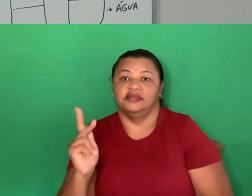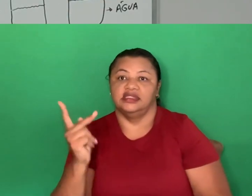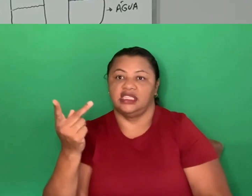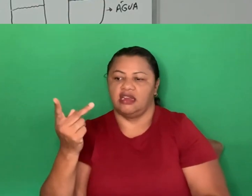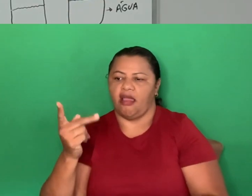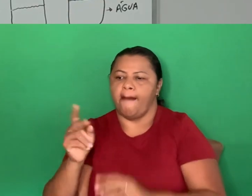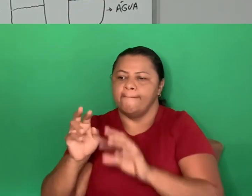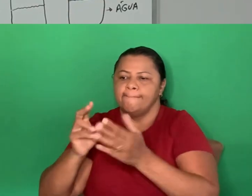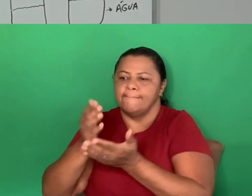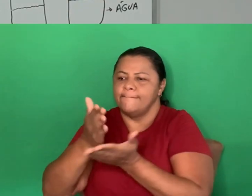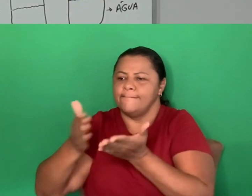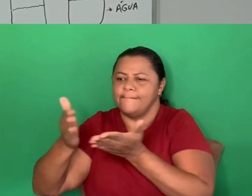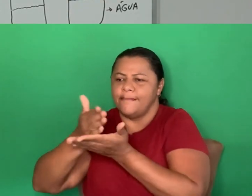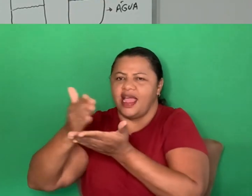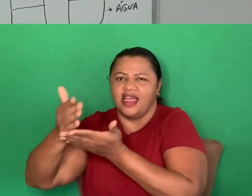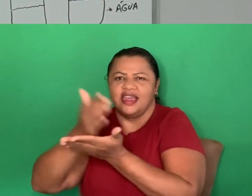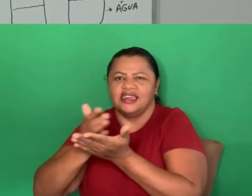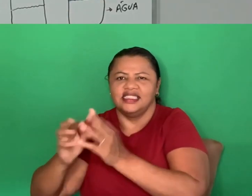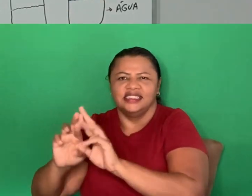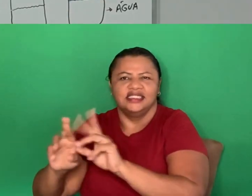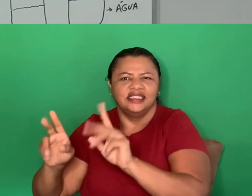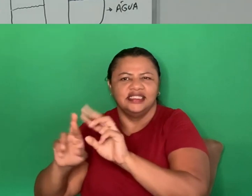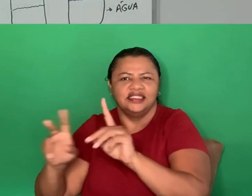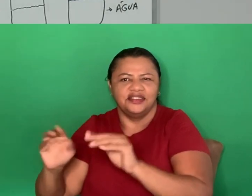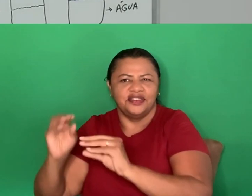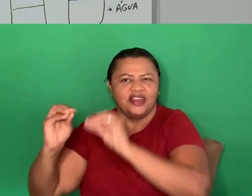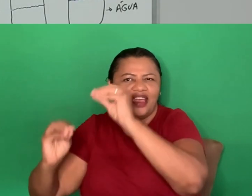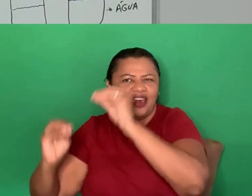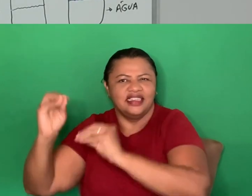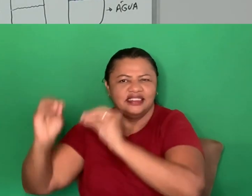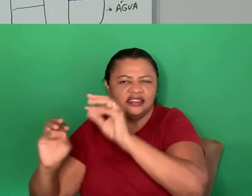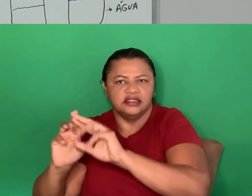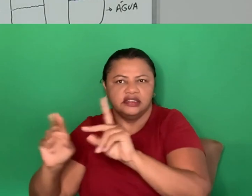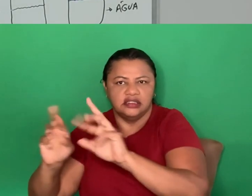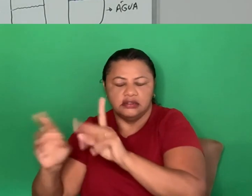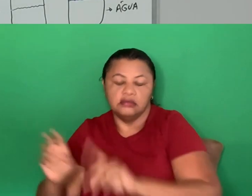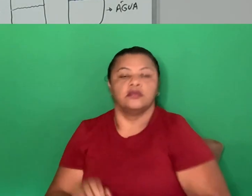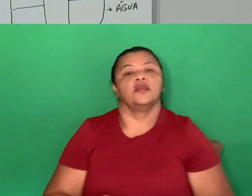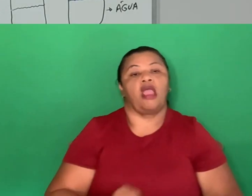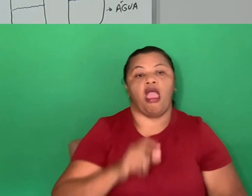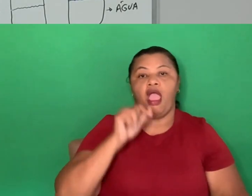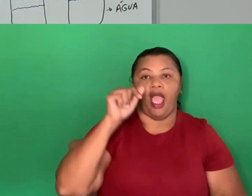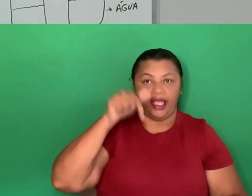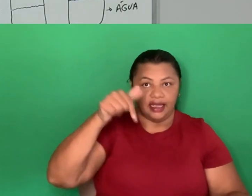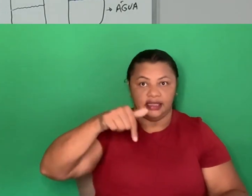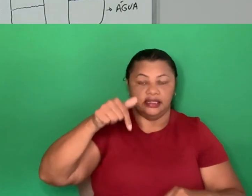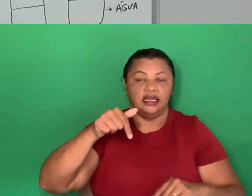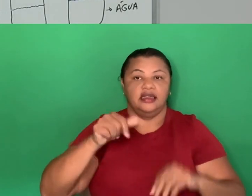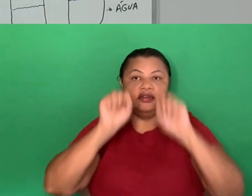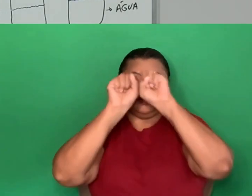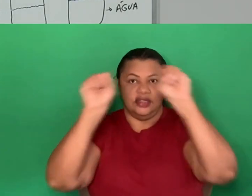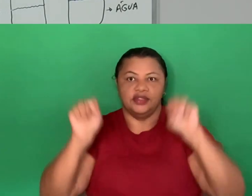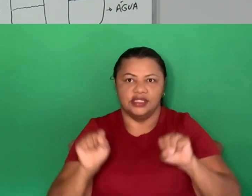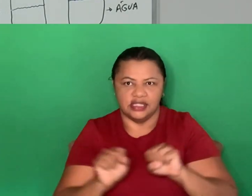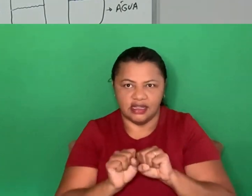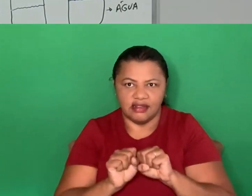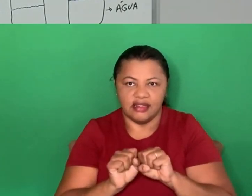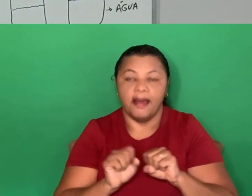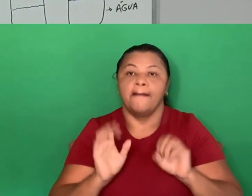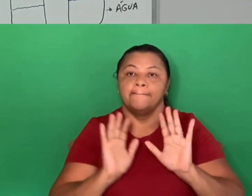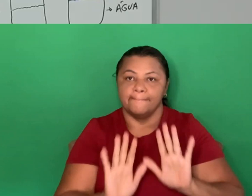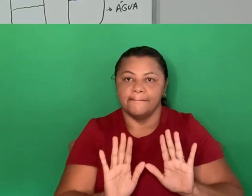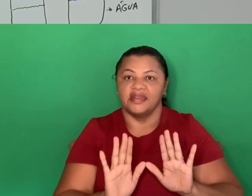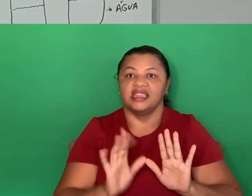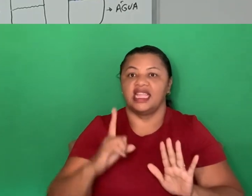água líquida em um copo. Gente, se eu tenho um copo contendo somente água, e essa água está só no estado líquido, tá?